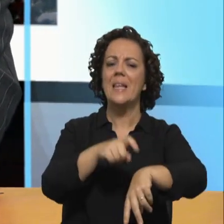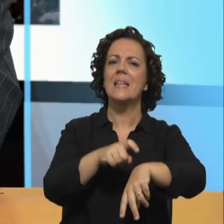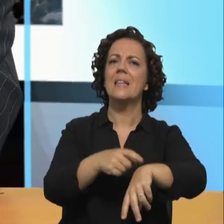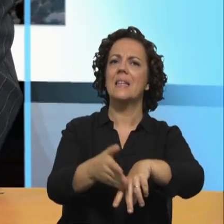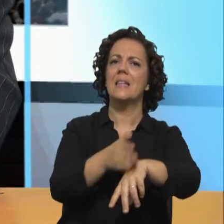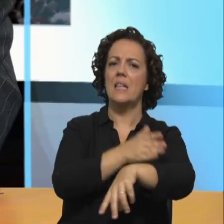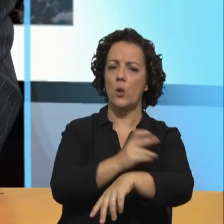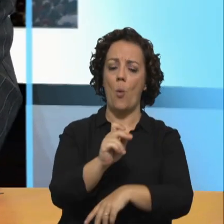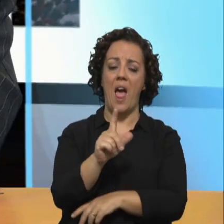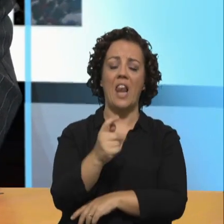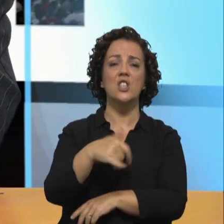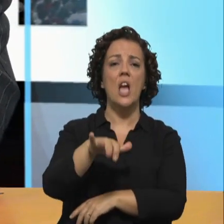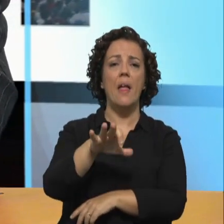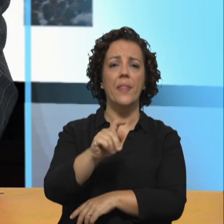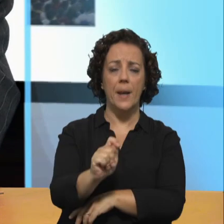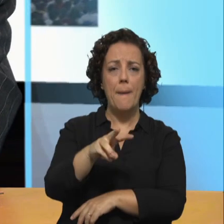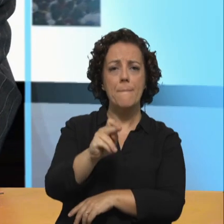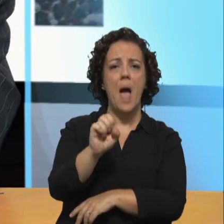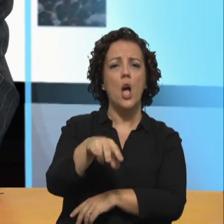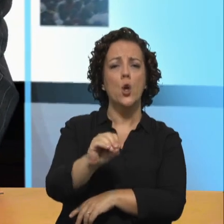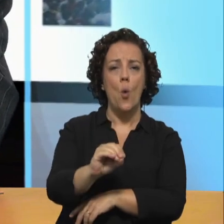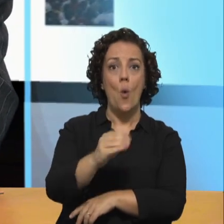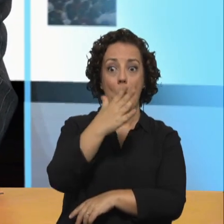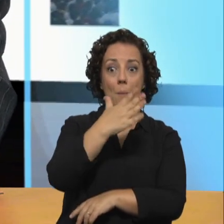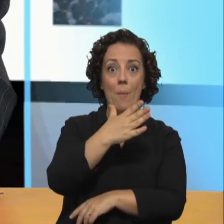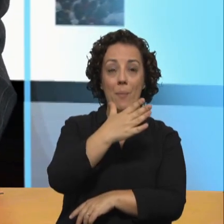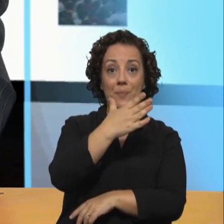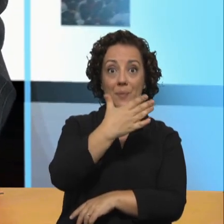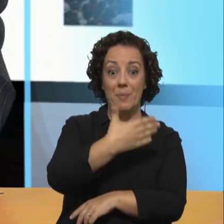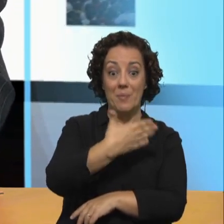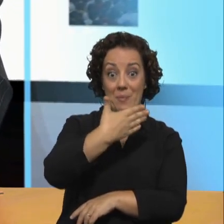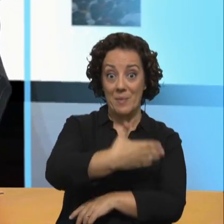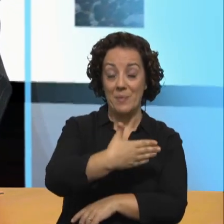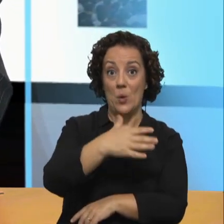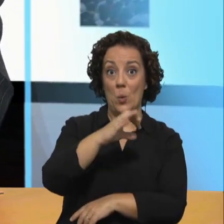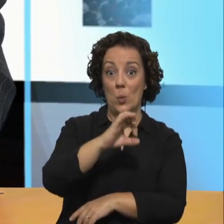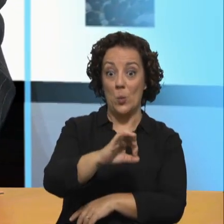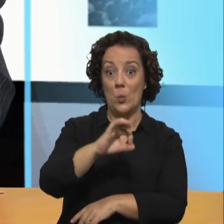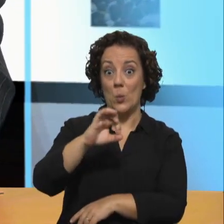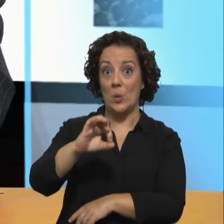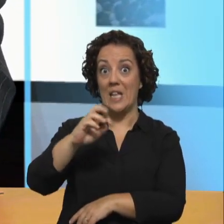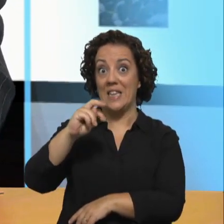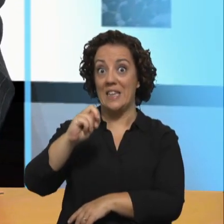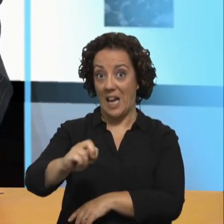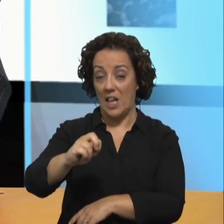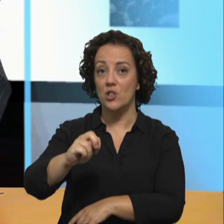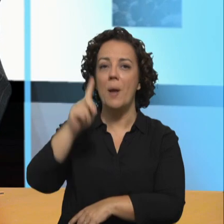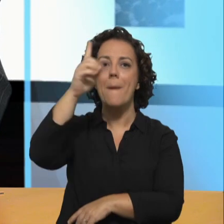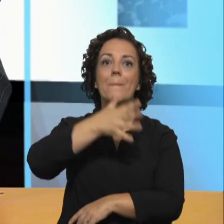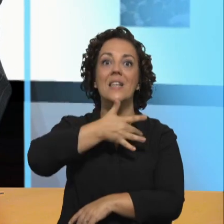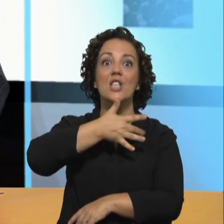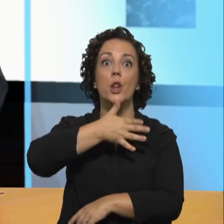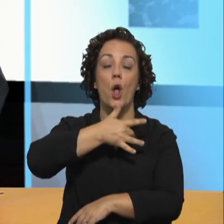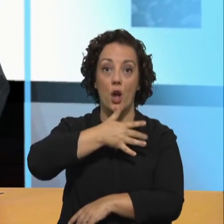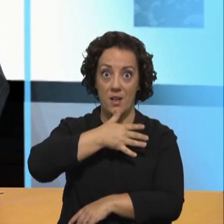Magno, quando em 133, descendo da Macedónia, pela via costeira, conquistou a cidade de